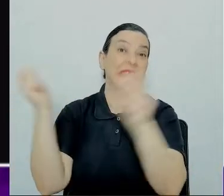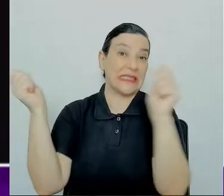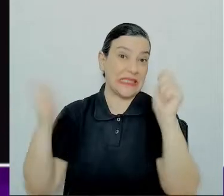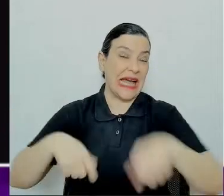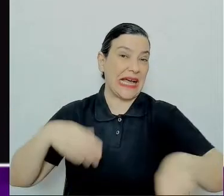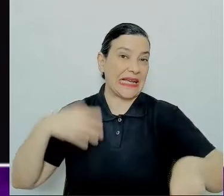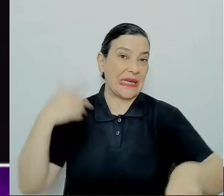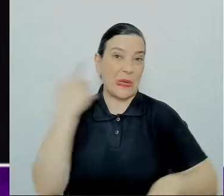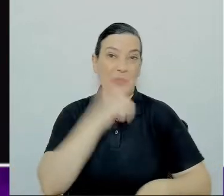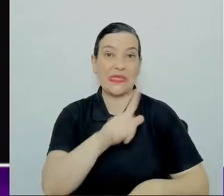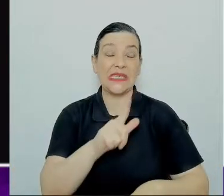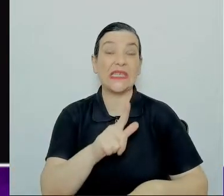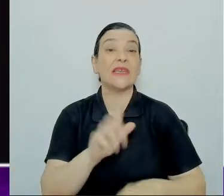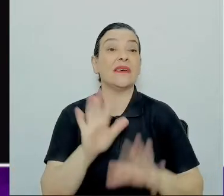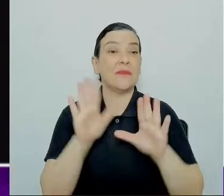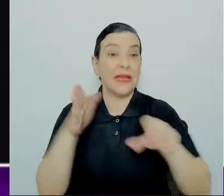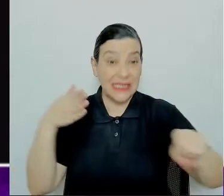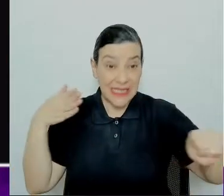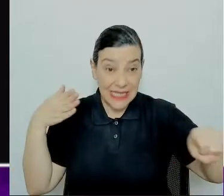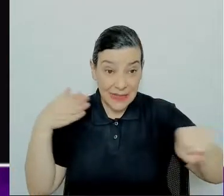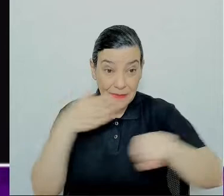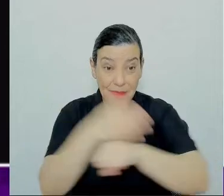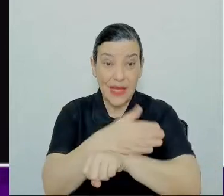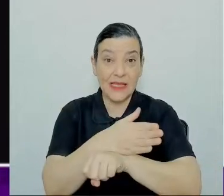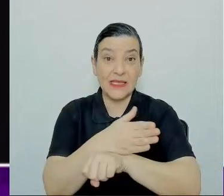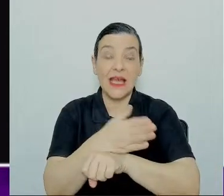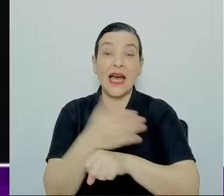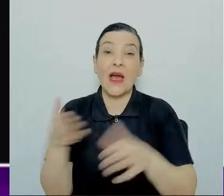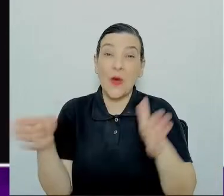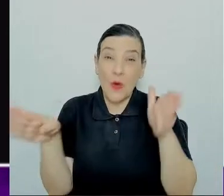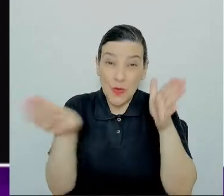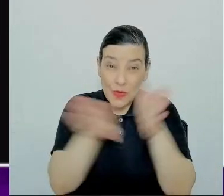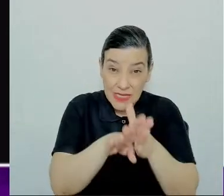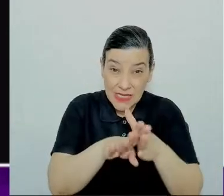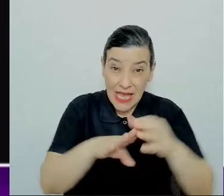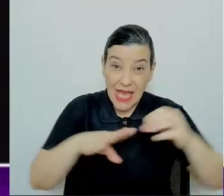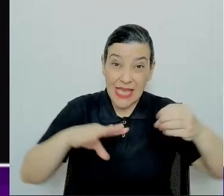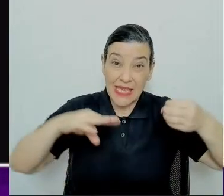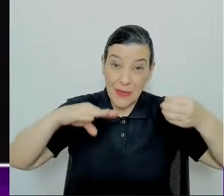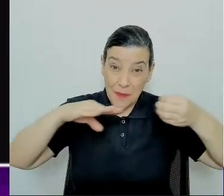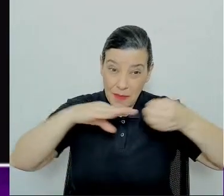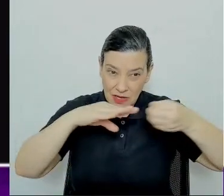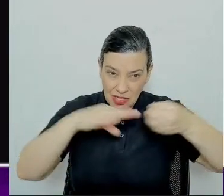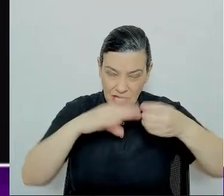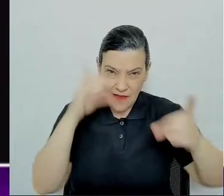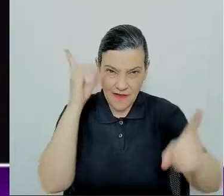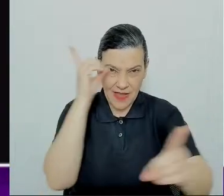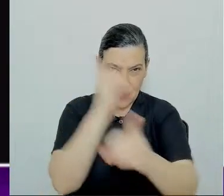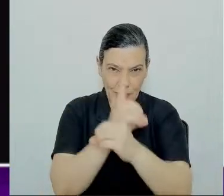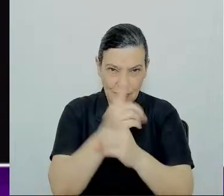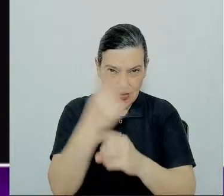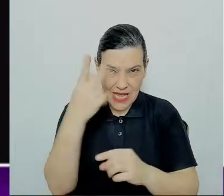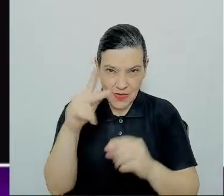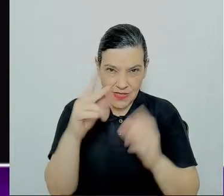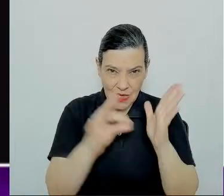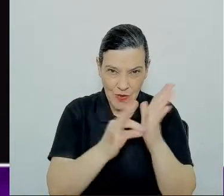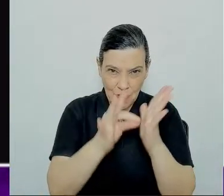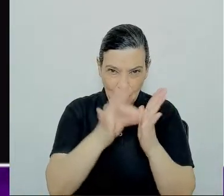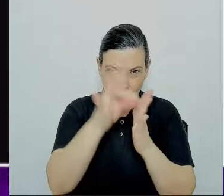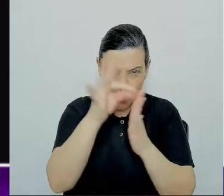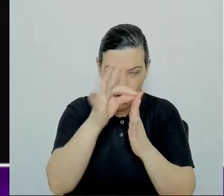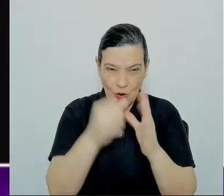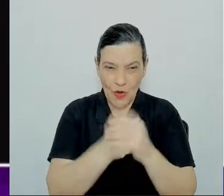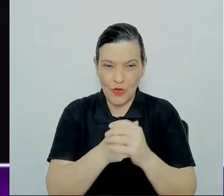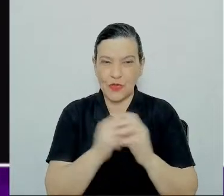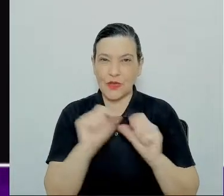que, ainda que ele passe e ele chegue no seu banco de dados, ele não vai encontrar lá no seu código um user admin